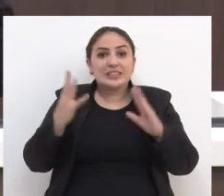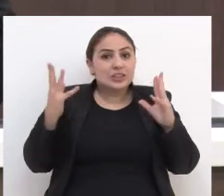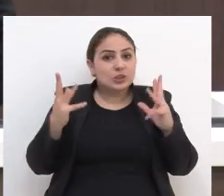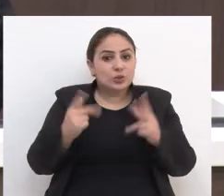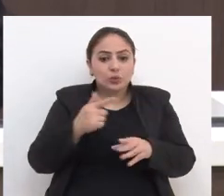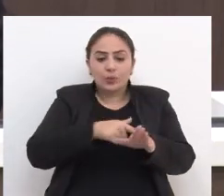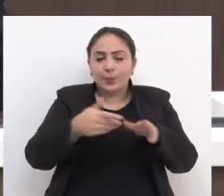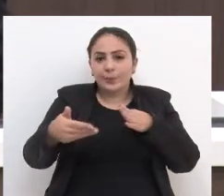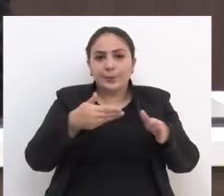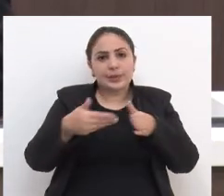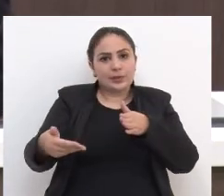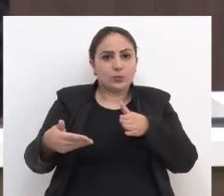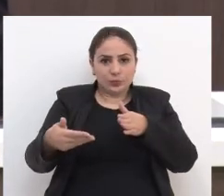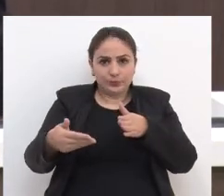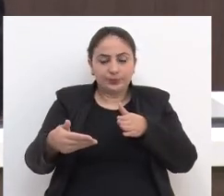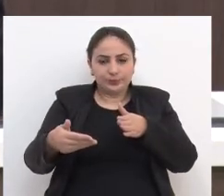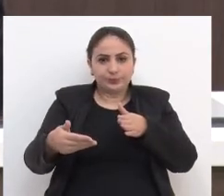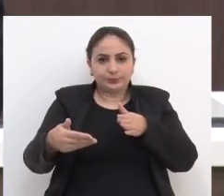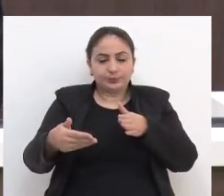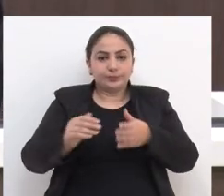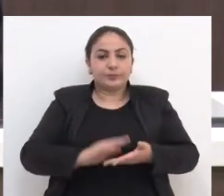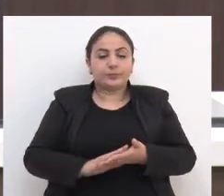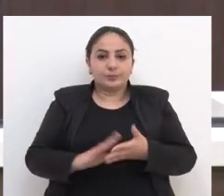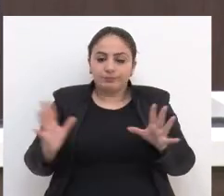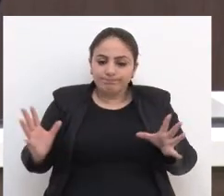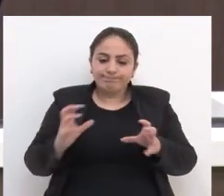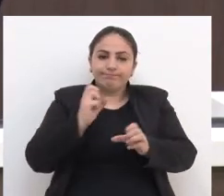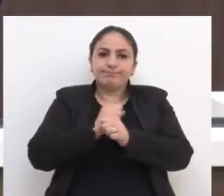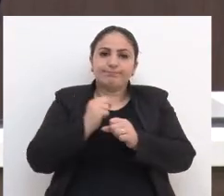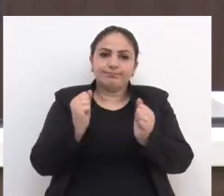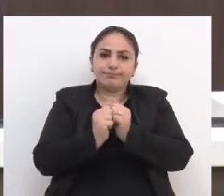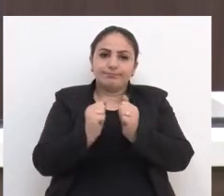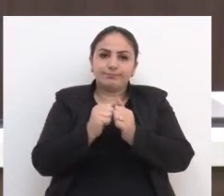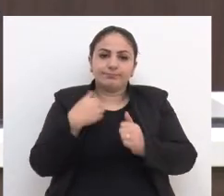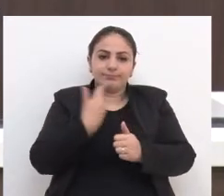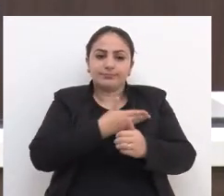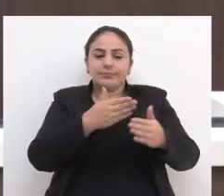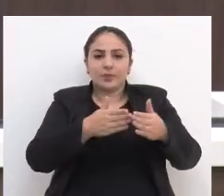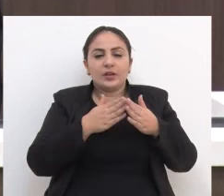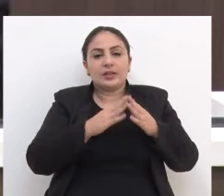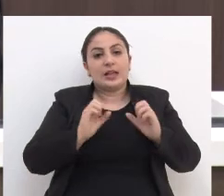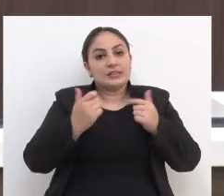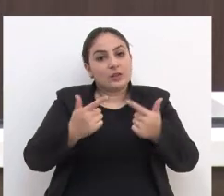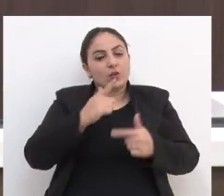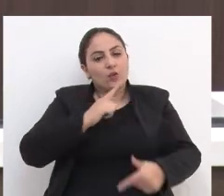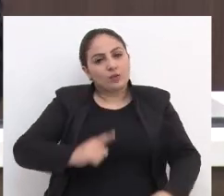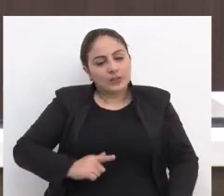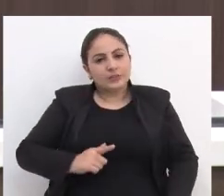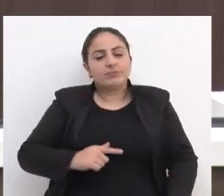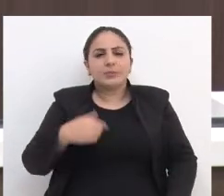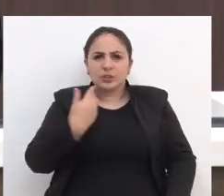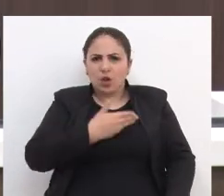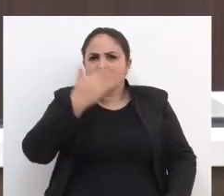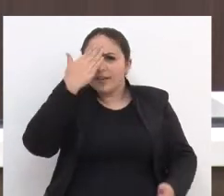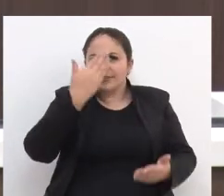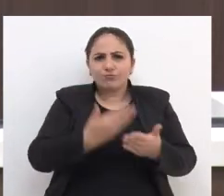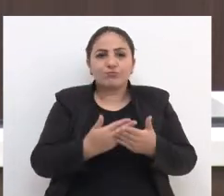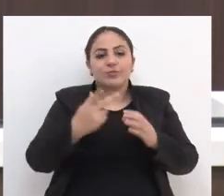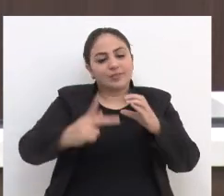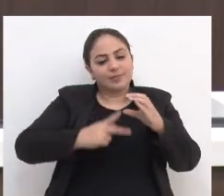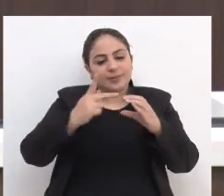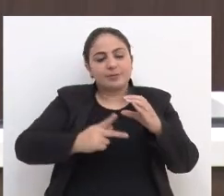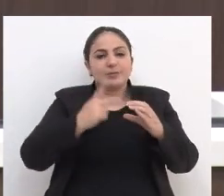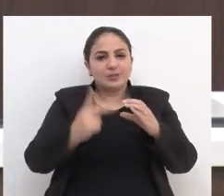que durante esse período se somaram conosco na defesa das ações do governo. Acreditamos que a Câmara